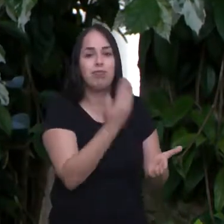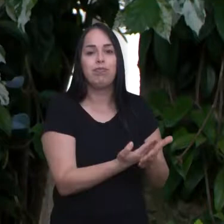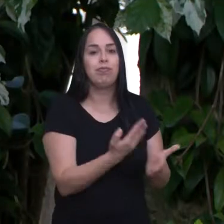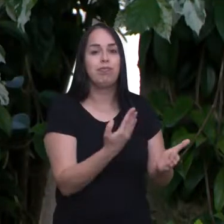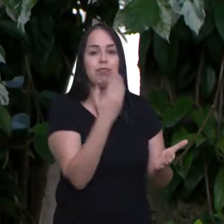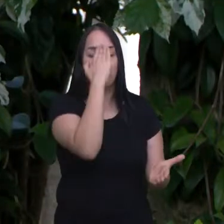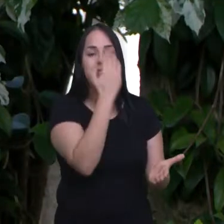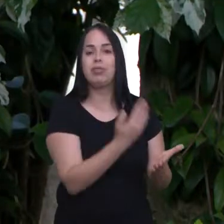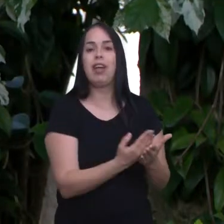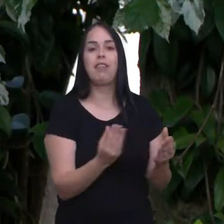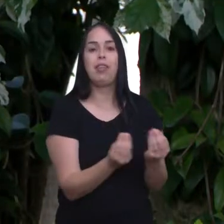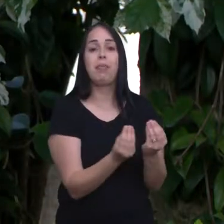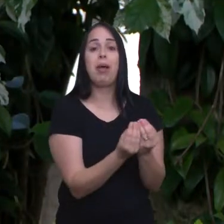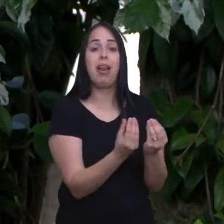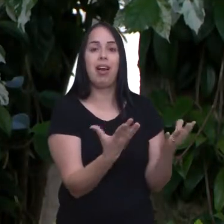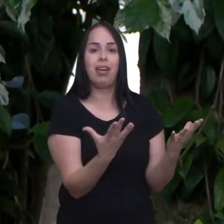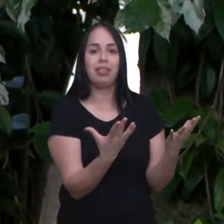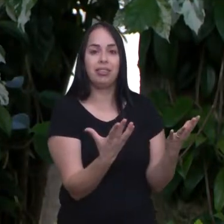vivenciaram